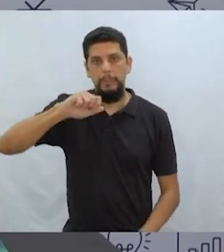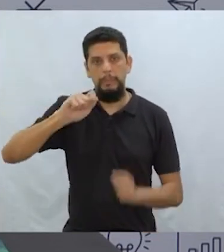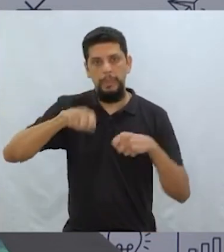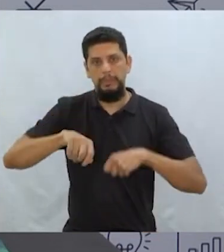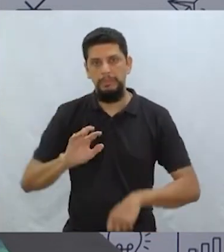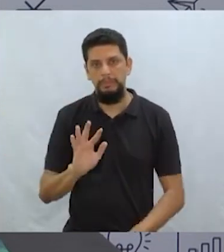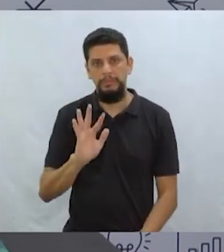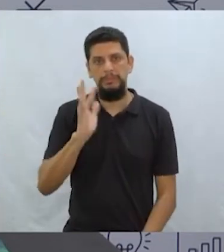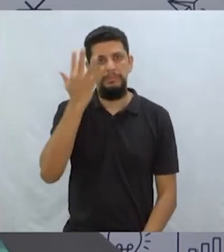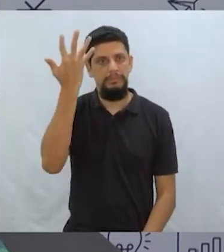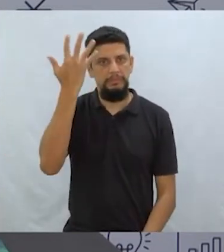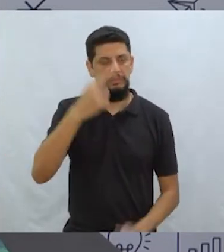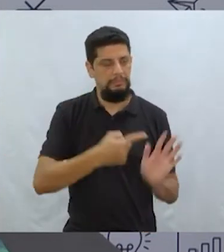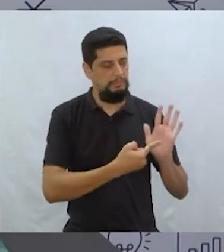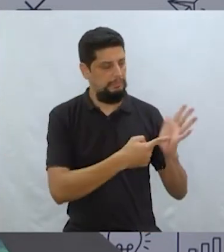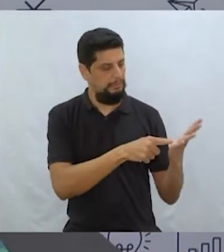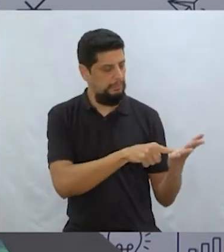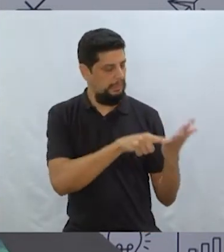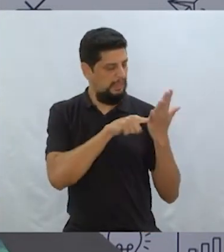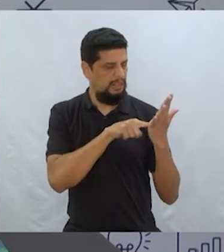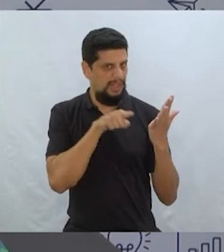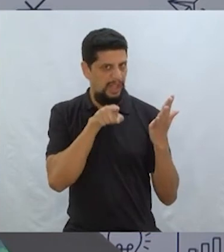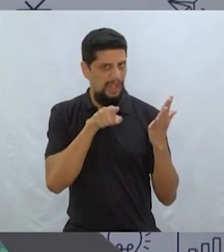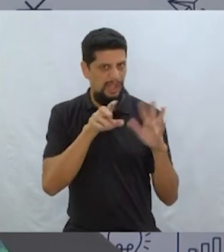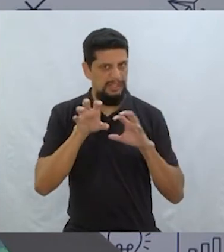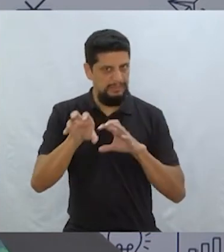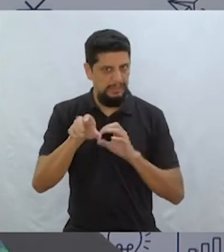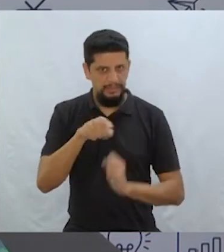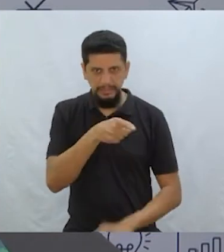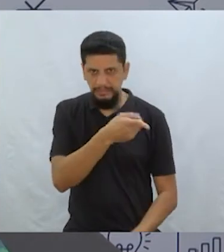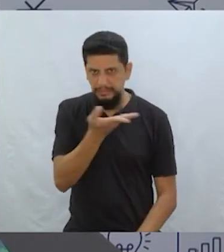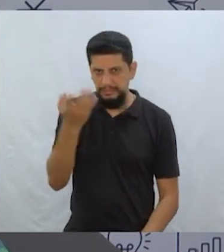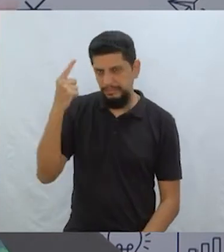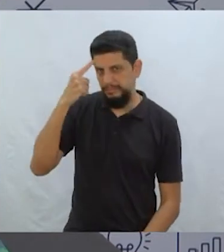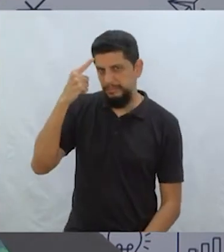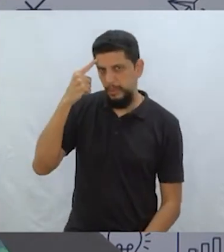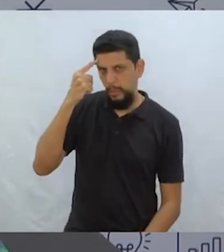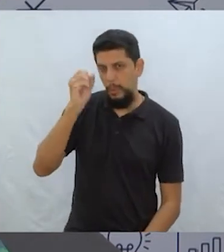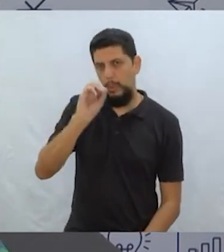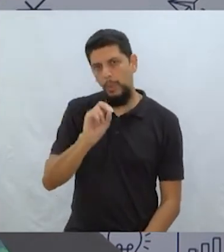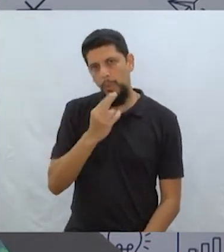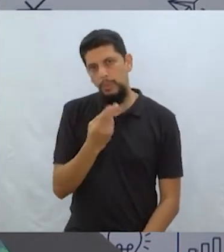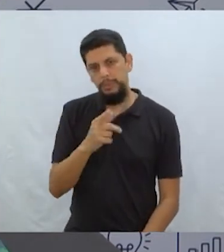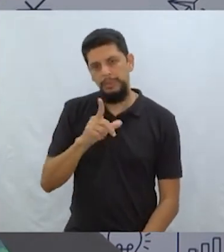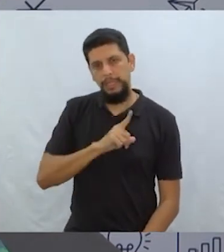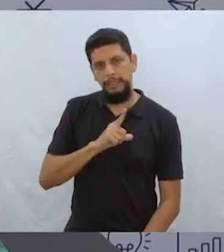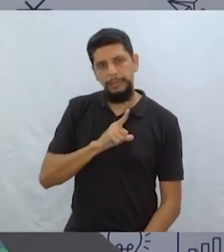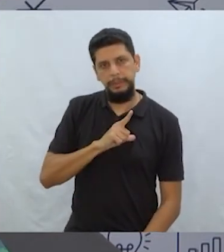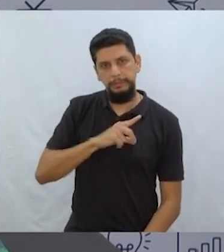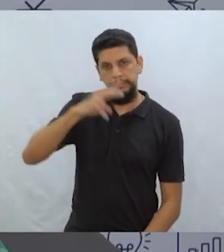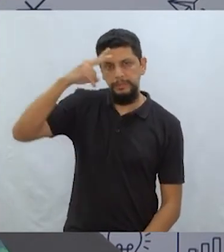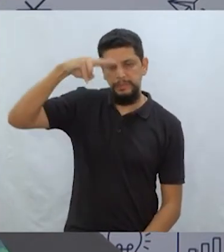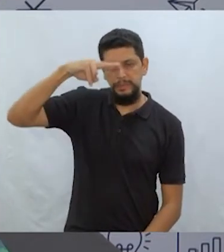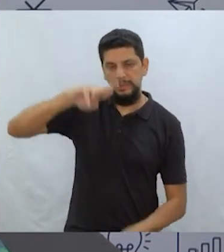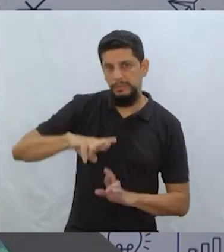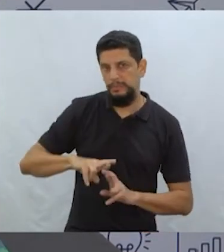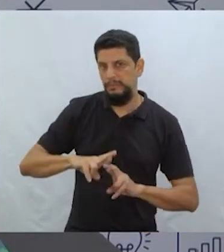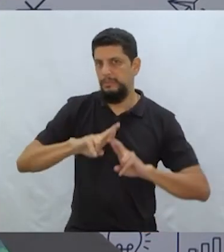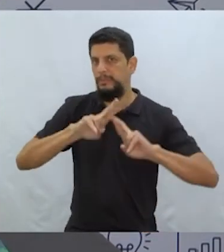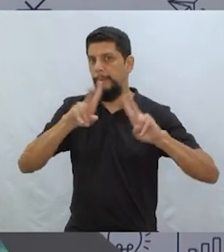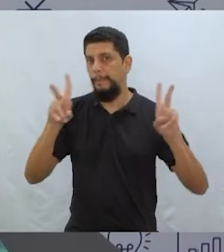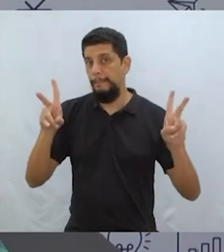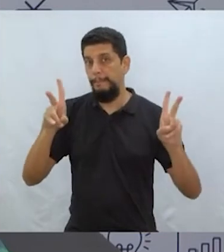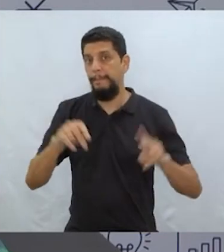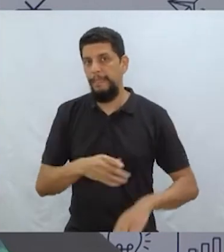história poderia nos trazer foi assim que vocês pensaram ou teve ali um enredo totalmente